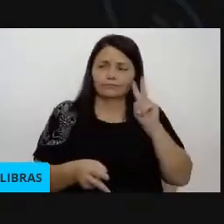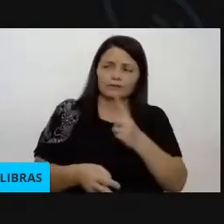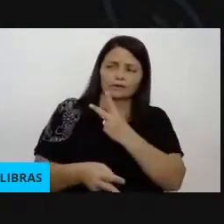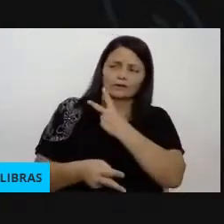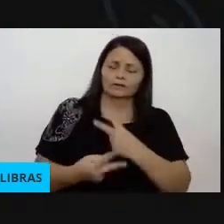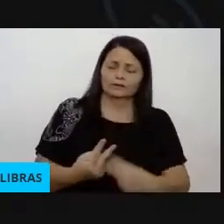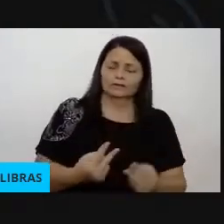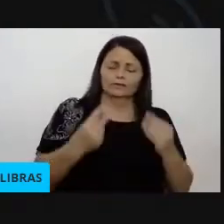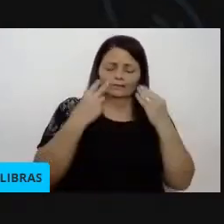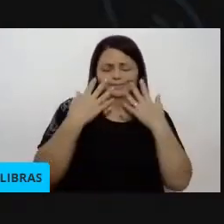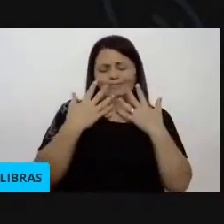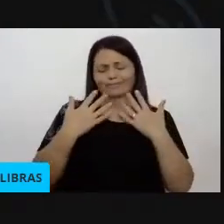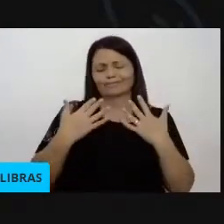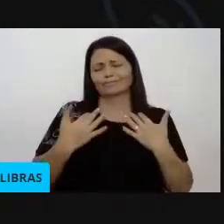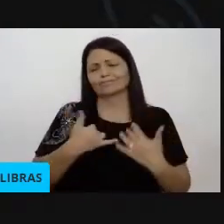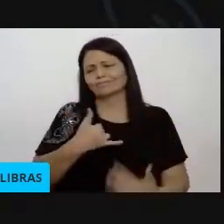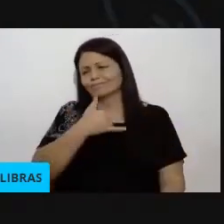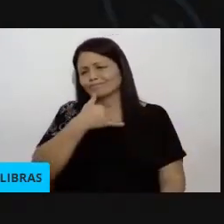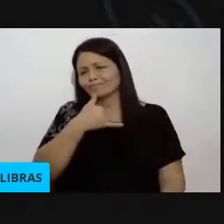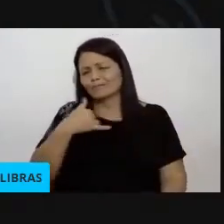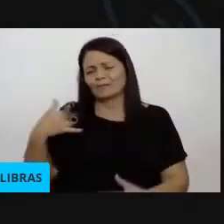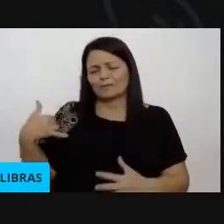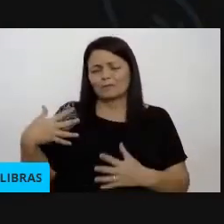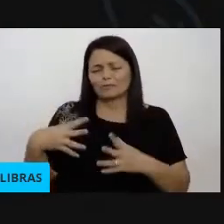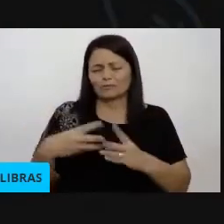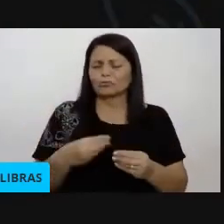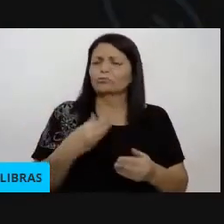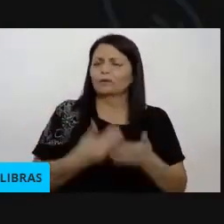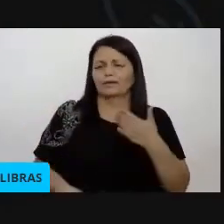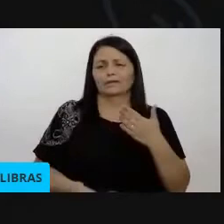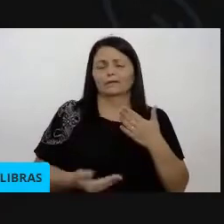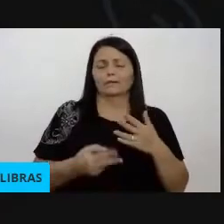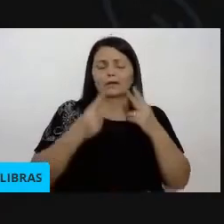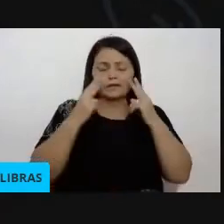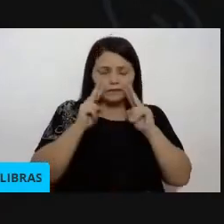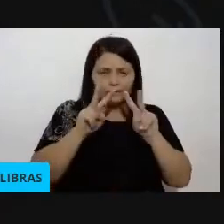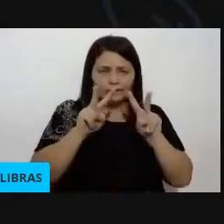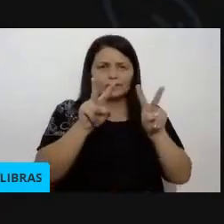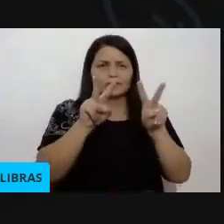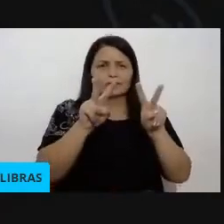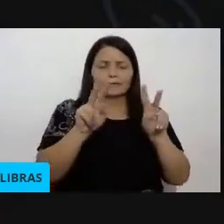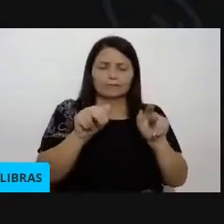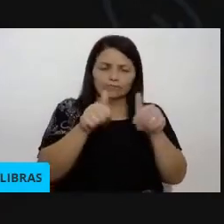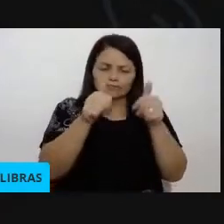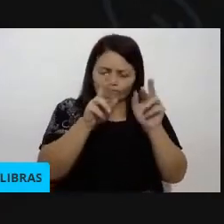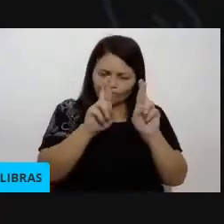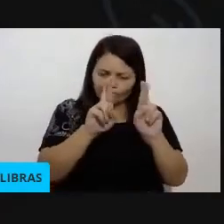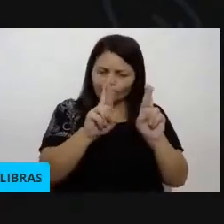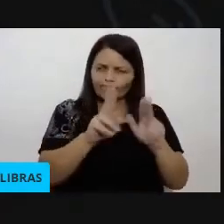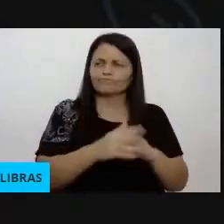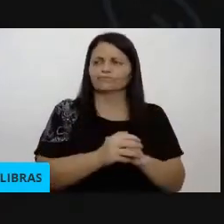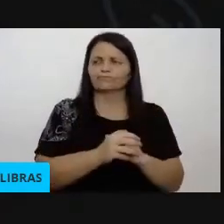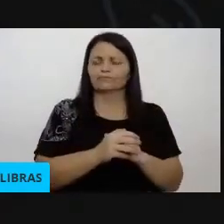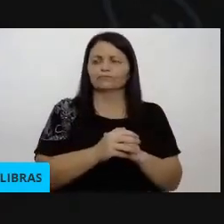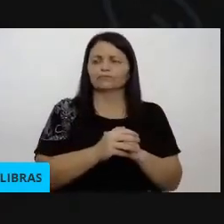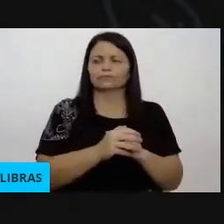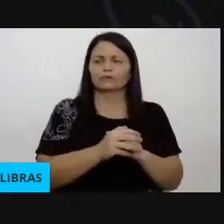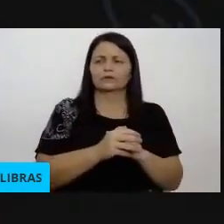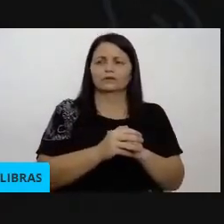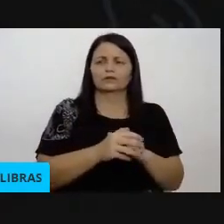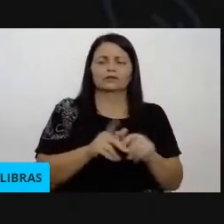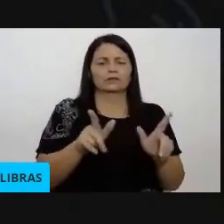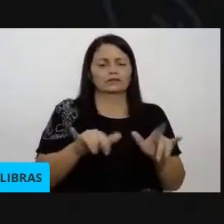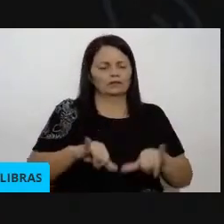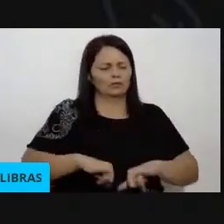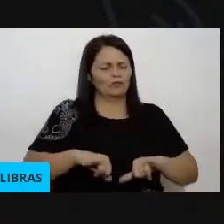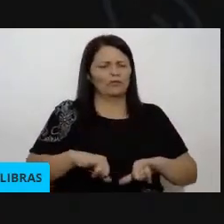por tudo que se perdeu. Mas olho para frente com otimismo. Eu não sou e não acho que sofrer é